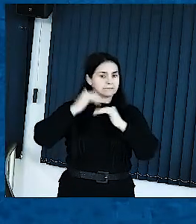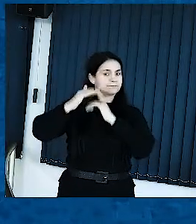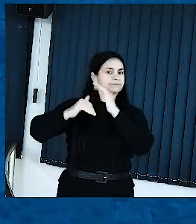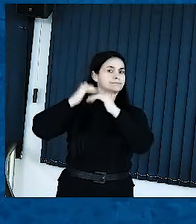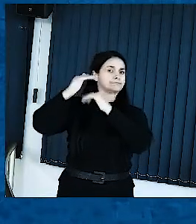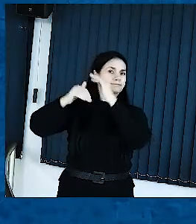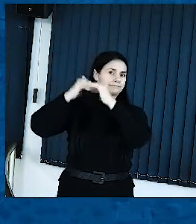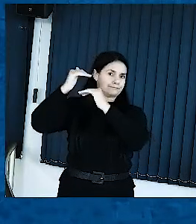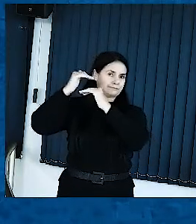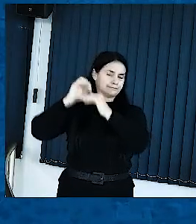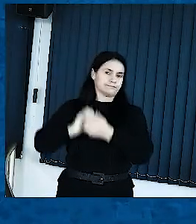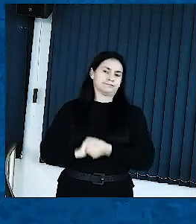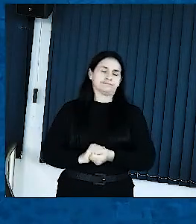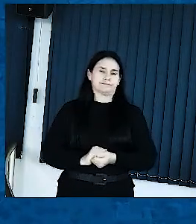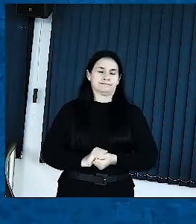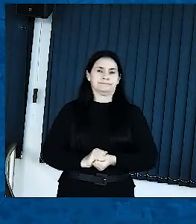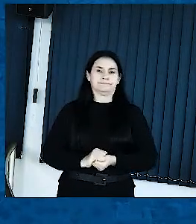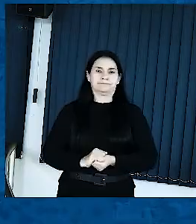criança.